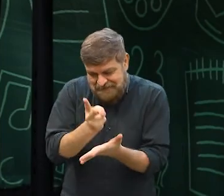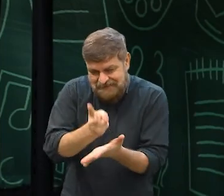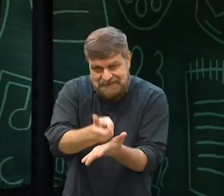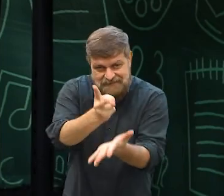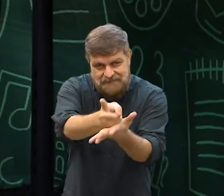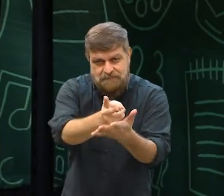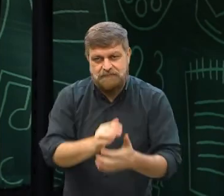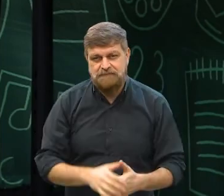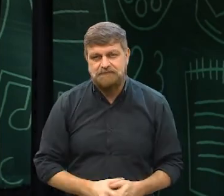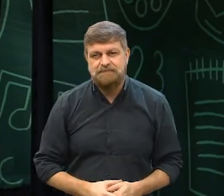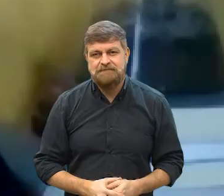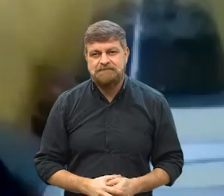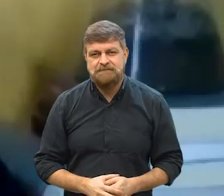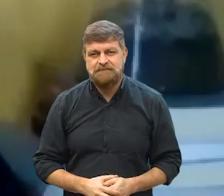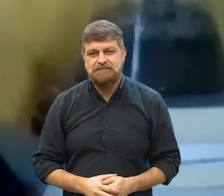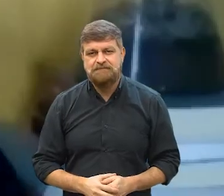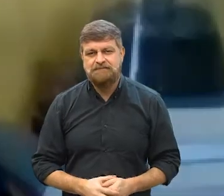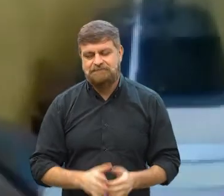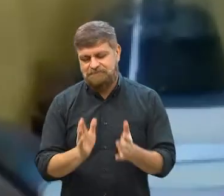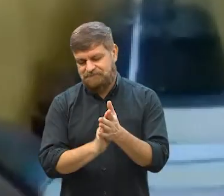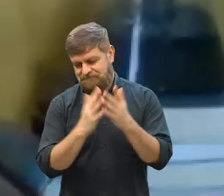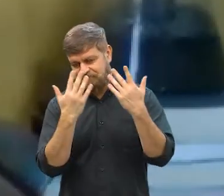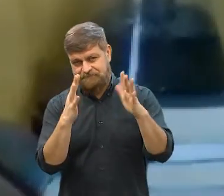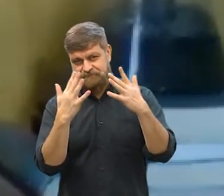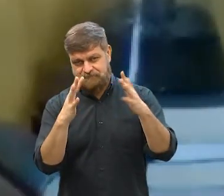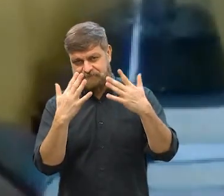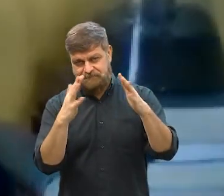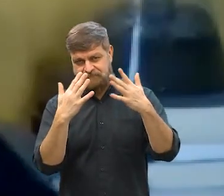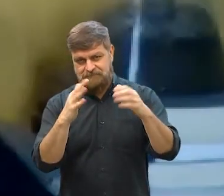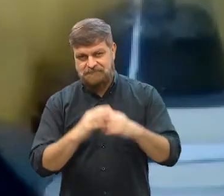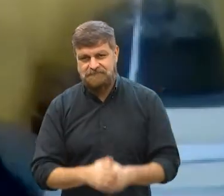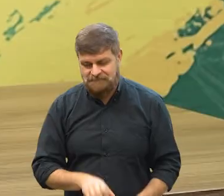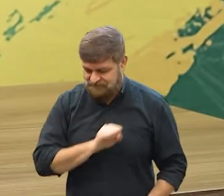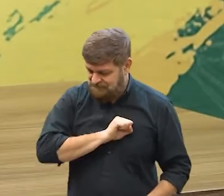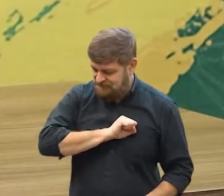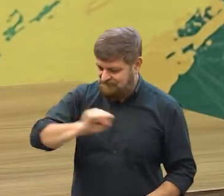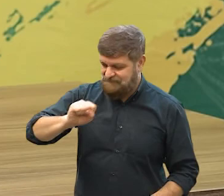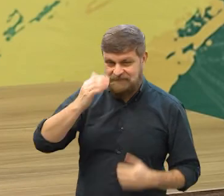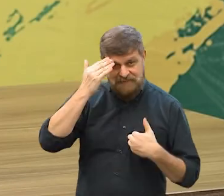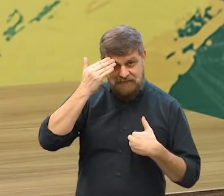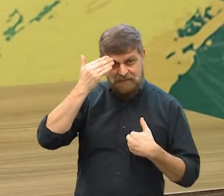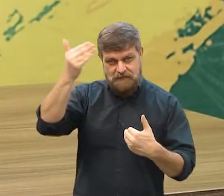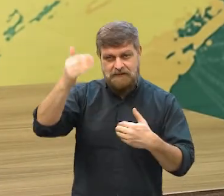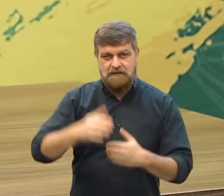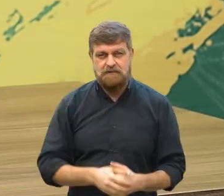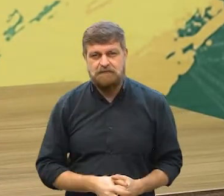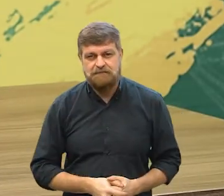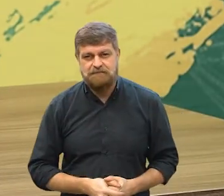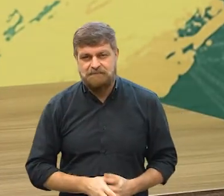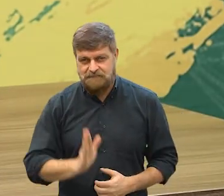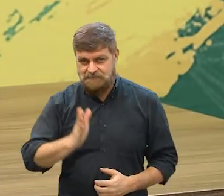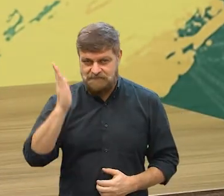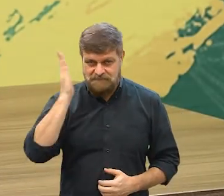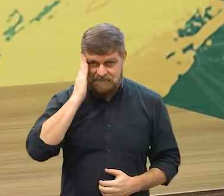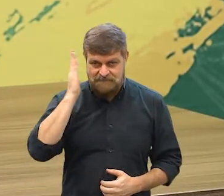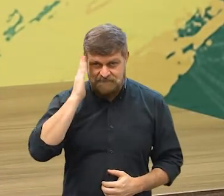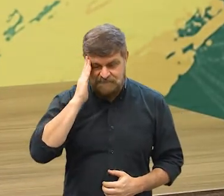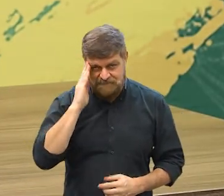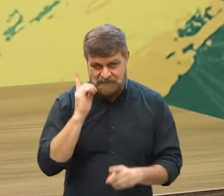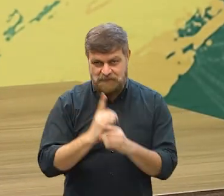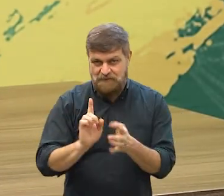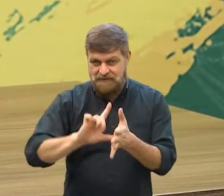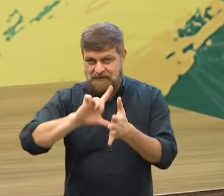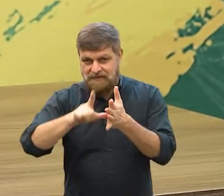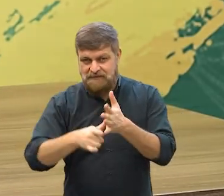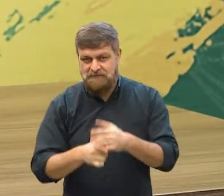justamente para esse tema parabéns valeu obrigado então já sabe né pessoal